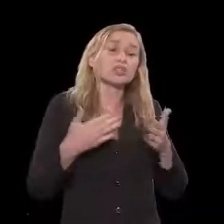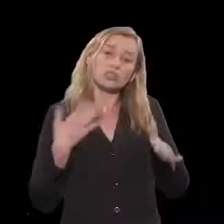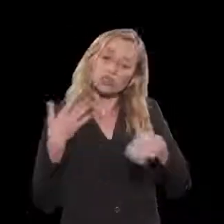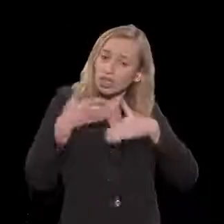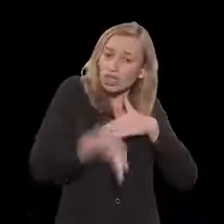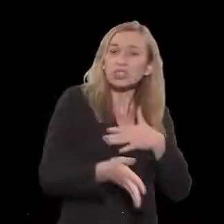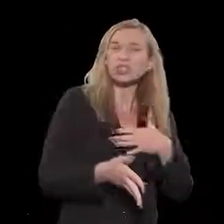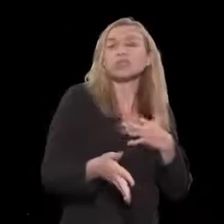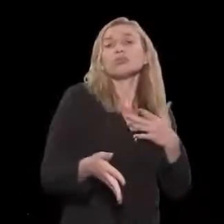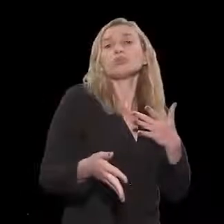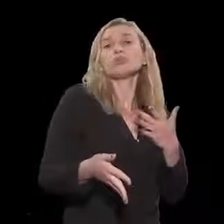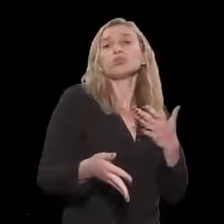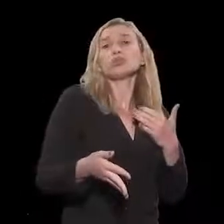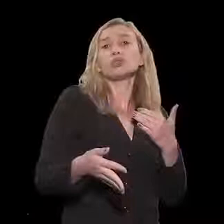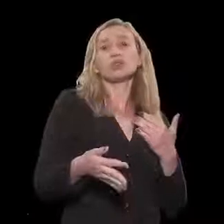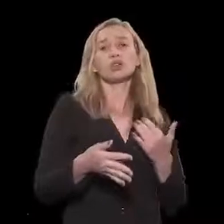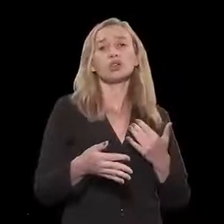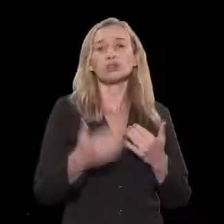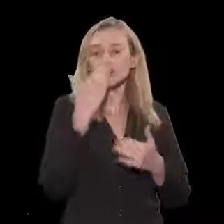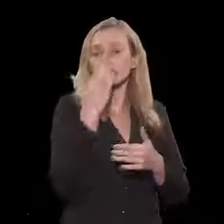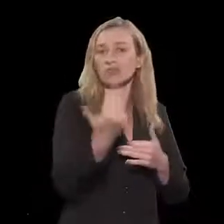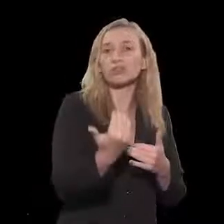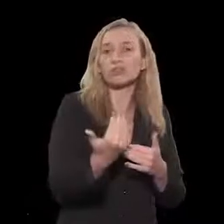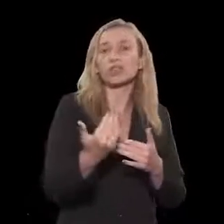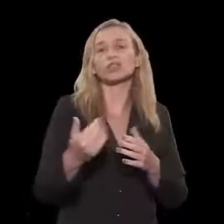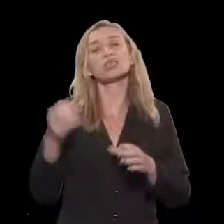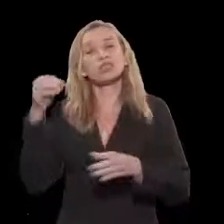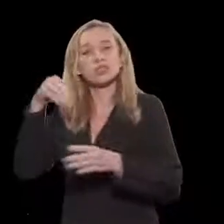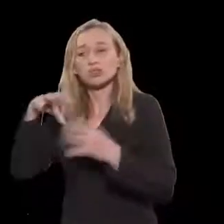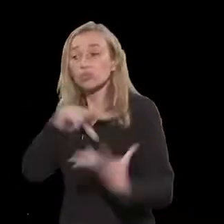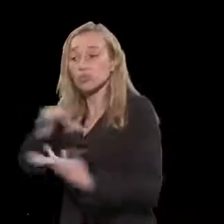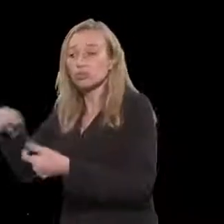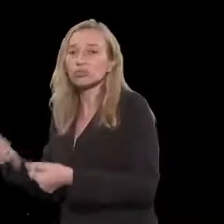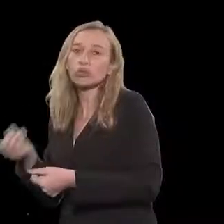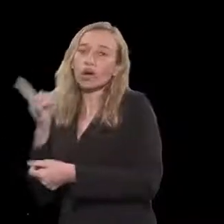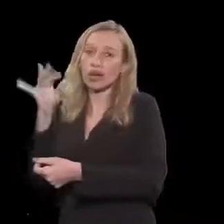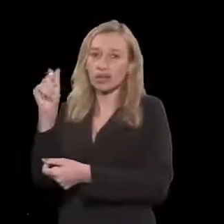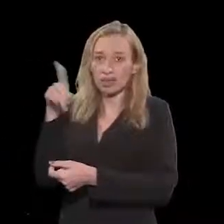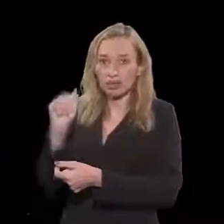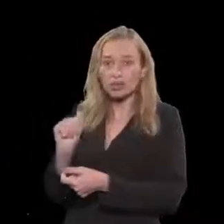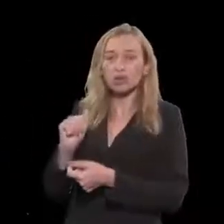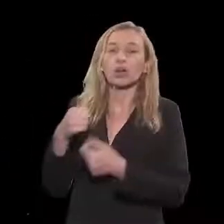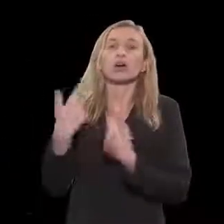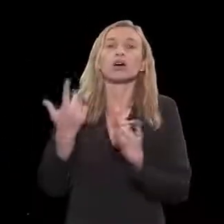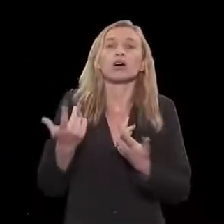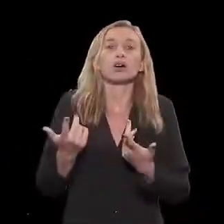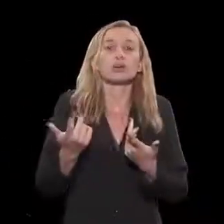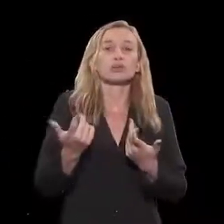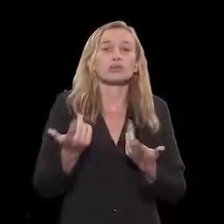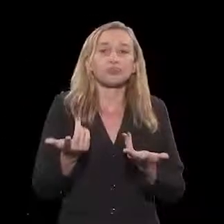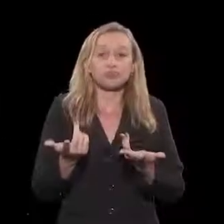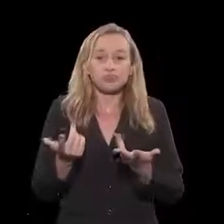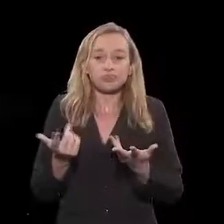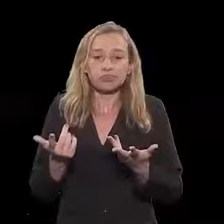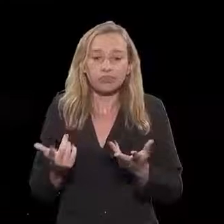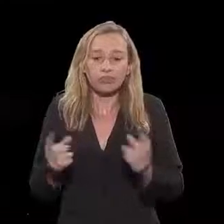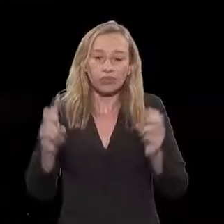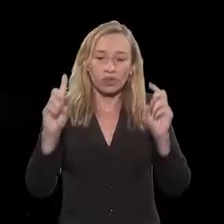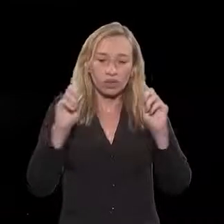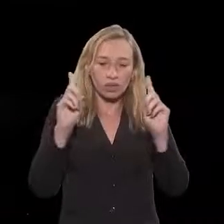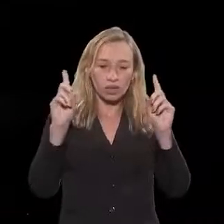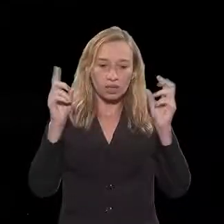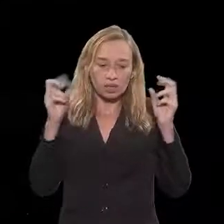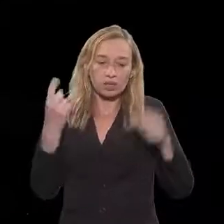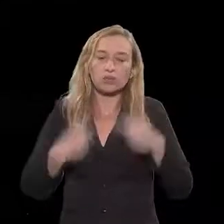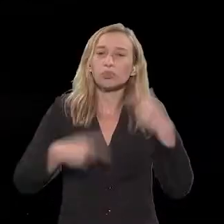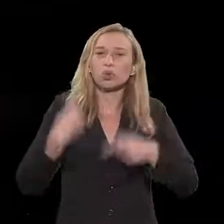salto-agulha. A gente já enfiou esse salto-agulha, sabe, dentro desse universo acadêmico. Então, a ideia é só, né, entrando mais. E dentro dessa